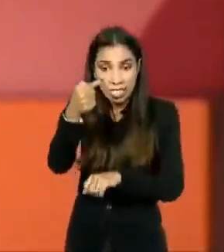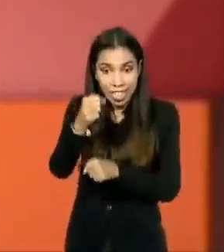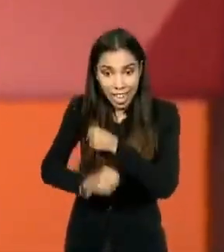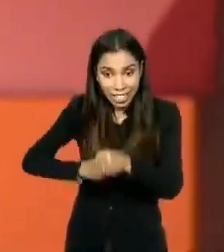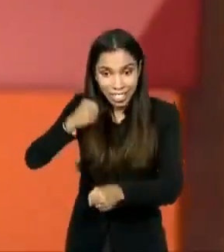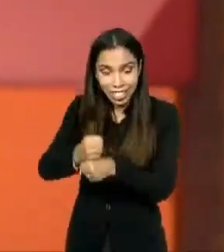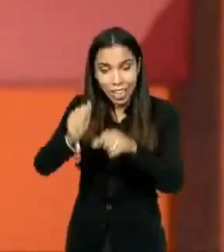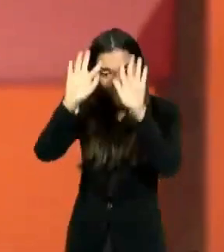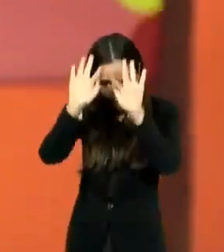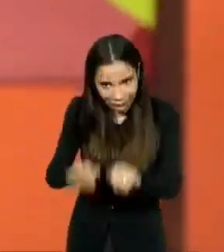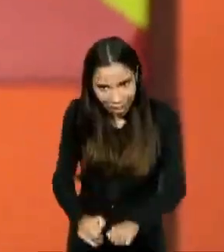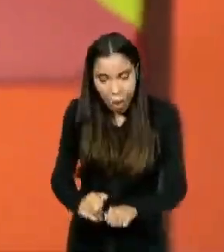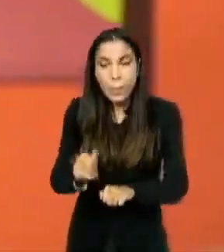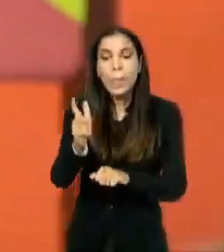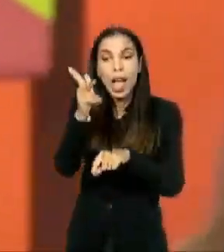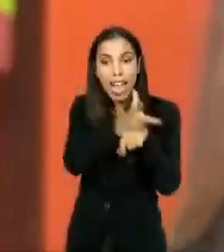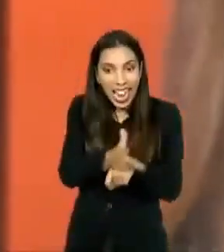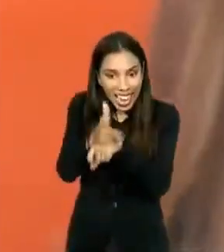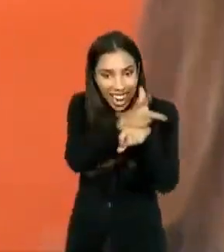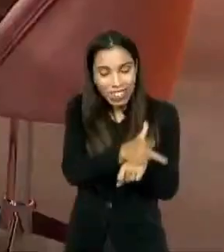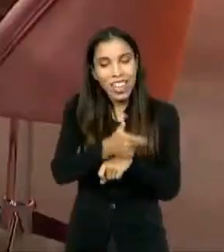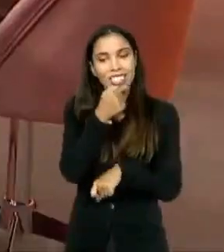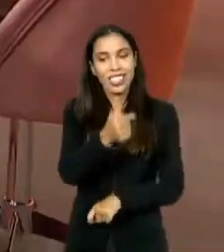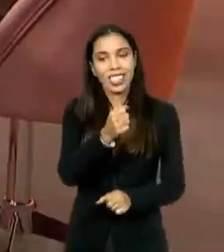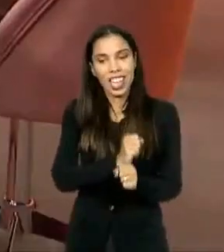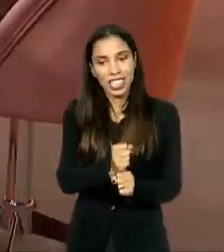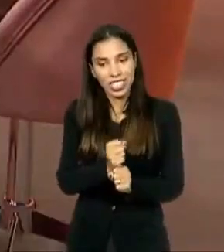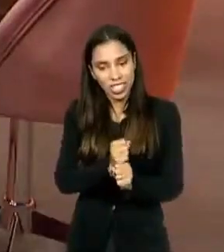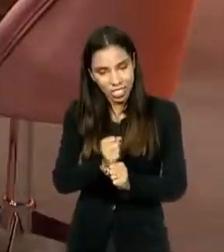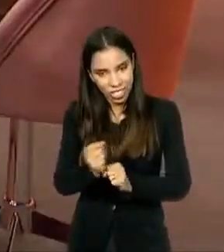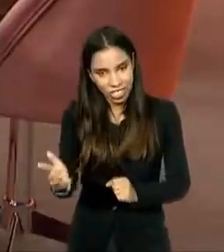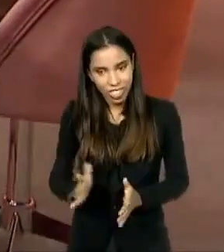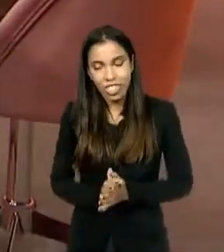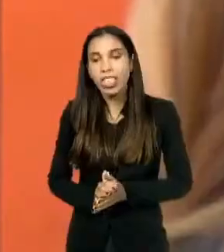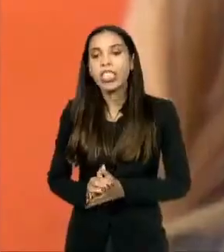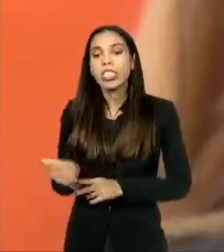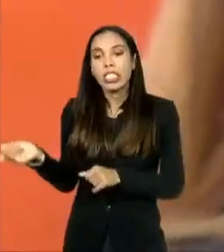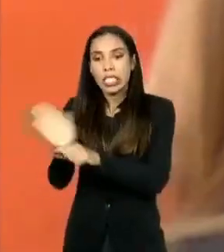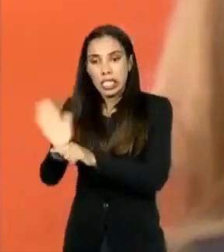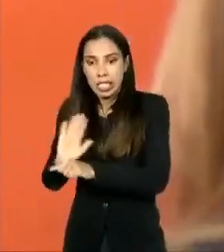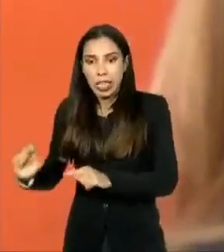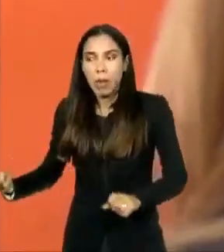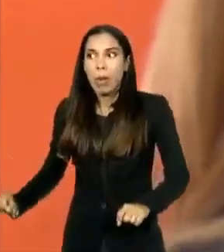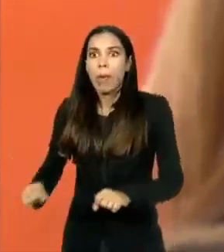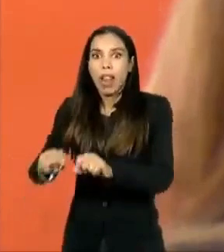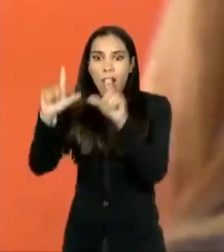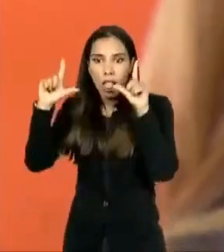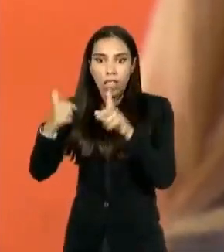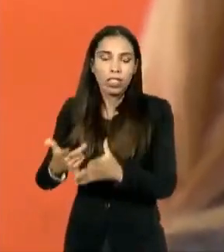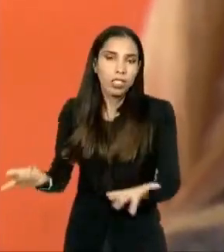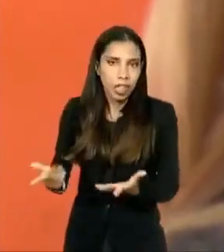ser finalizado. Edição, mas assim, né, na guerrilha, no cinema, com dificuldade e tudo mais, de